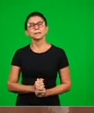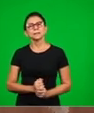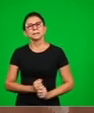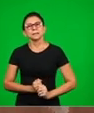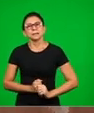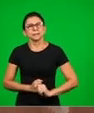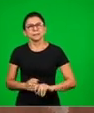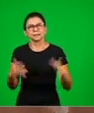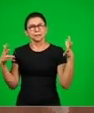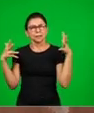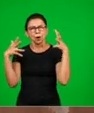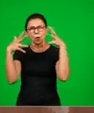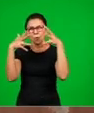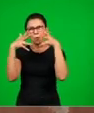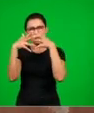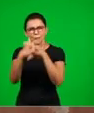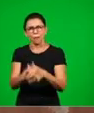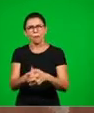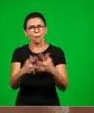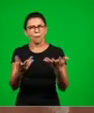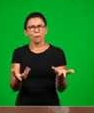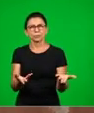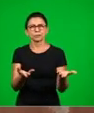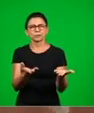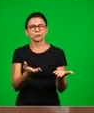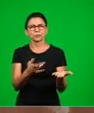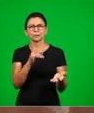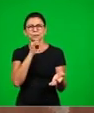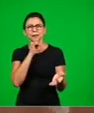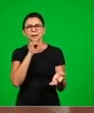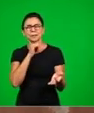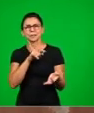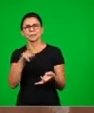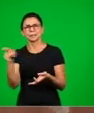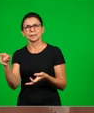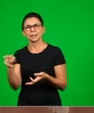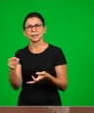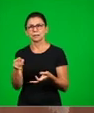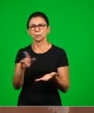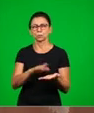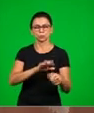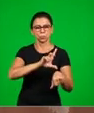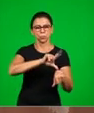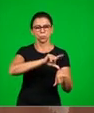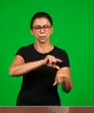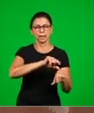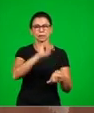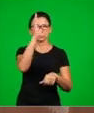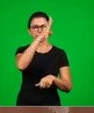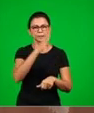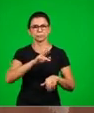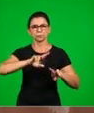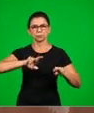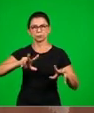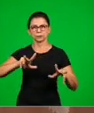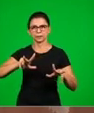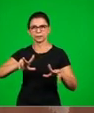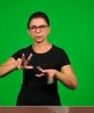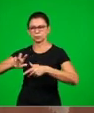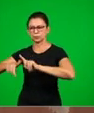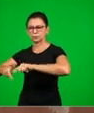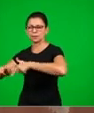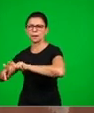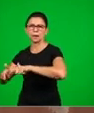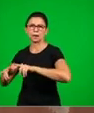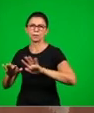6 horas da tarde é diferente lá de Israel para o nosso aqui. Então, a diferença é de fuso horário, viu? Não precisa perder o céu